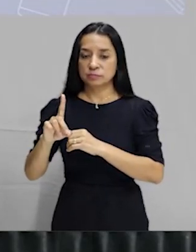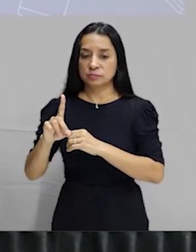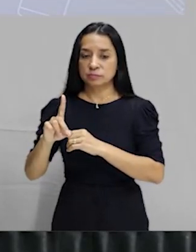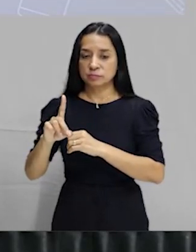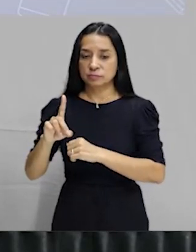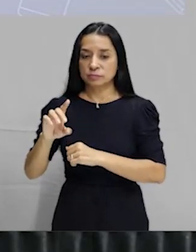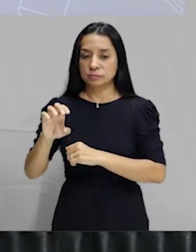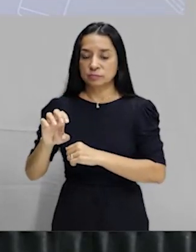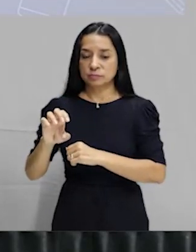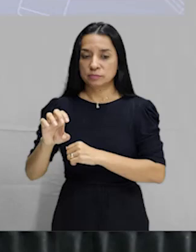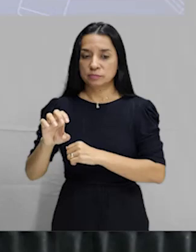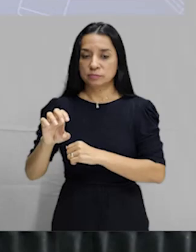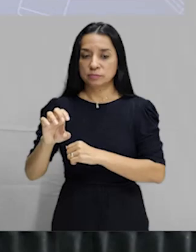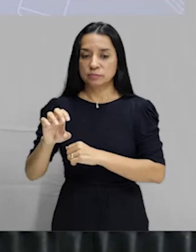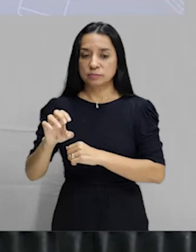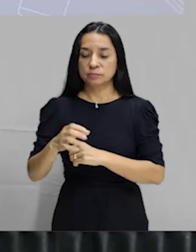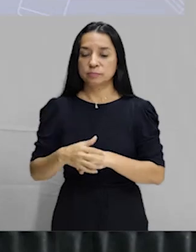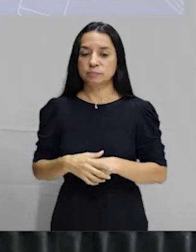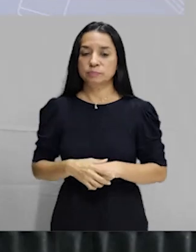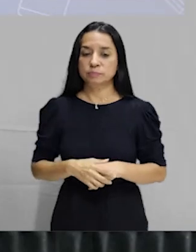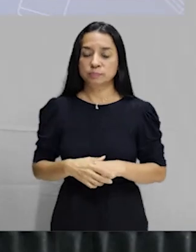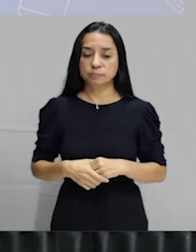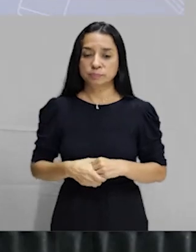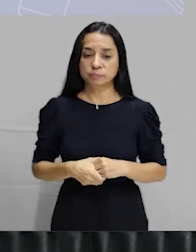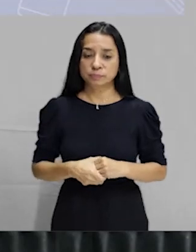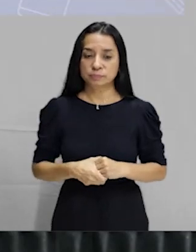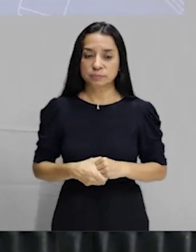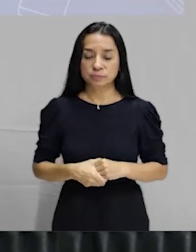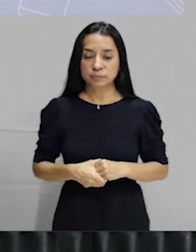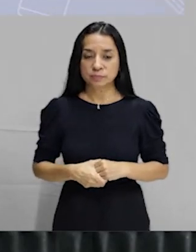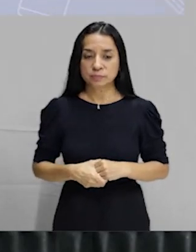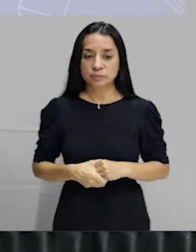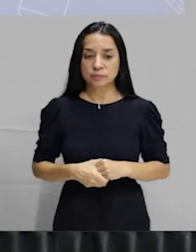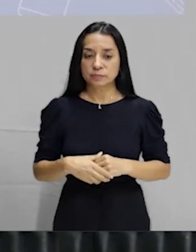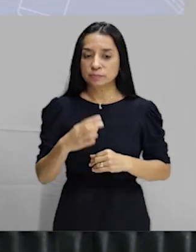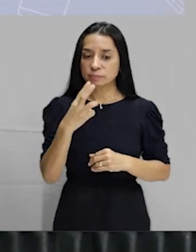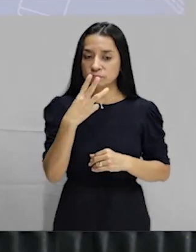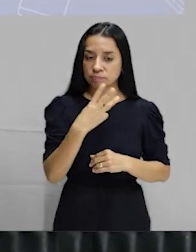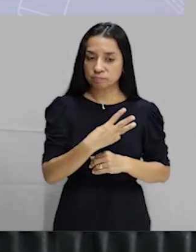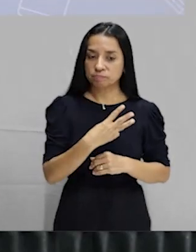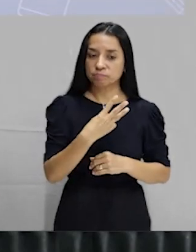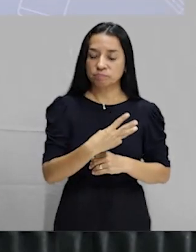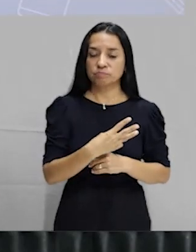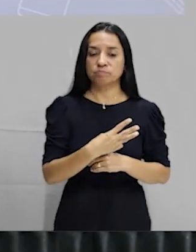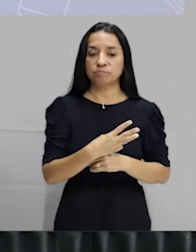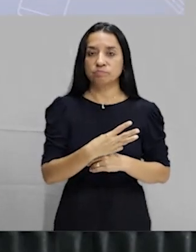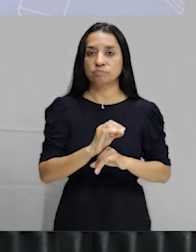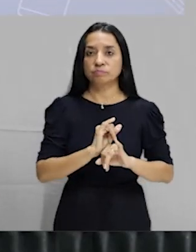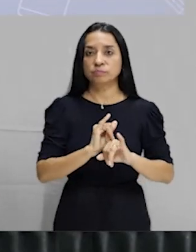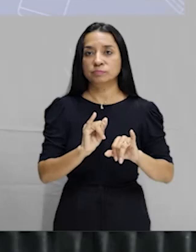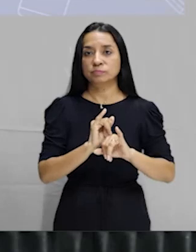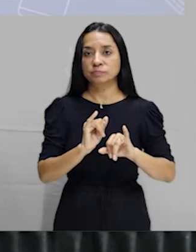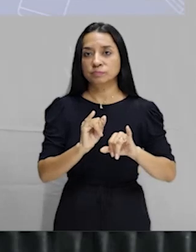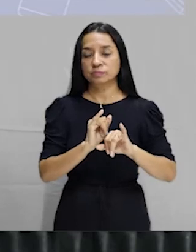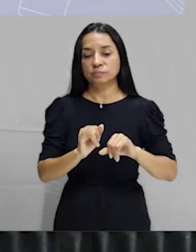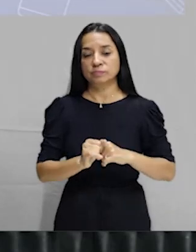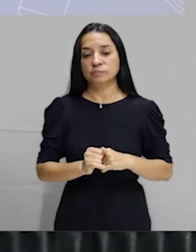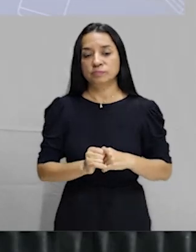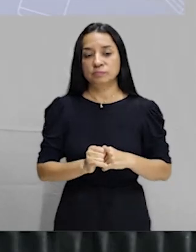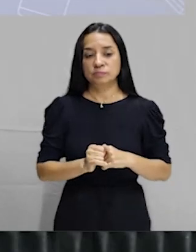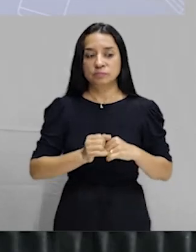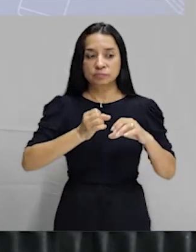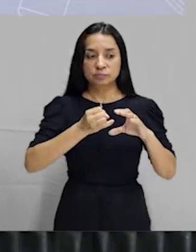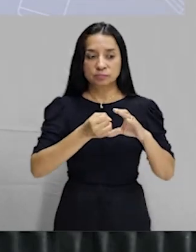elementos A, C, D e E. E temos uma terceira informação. O